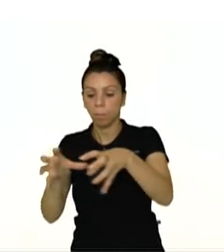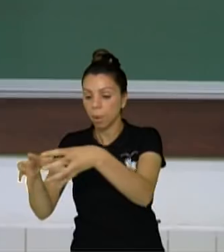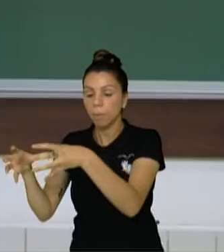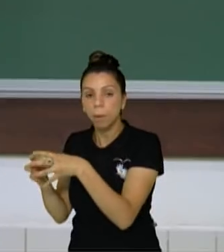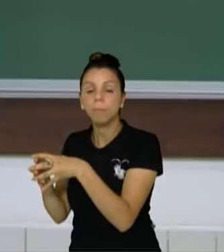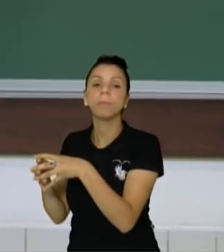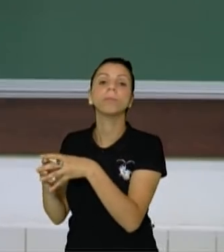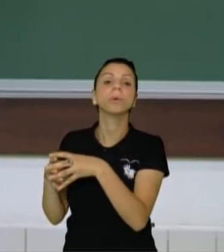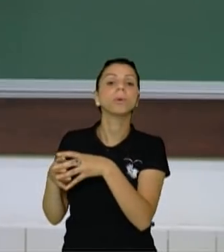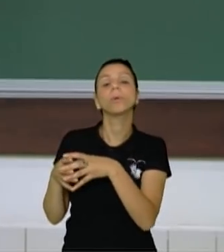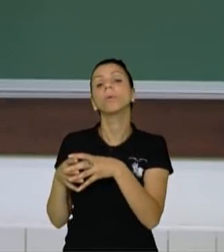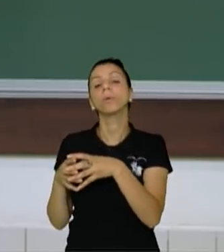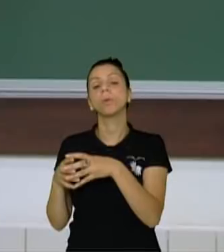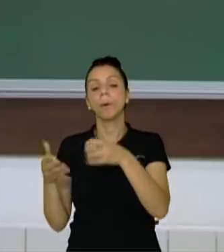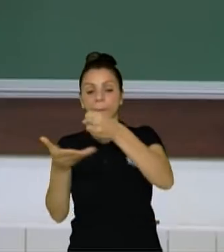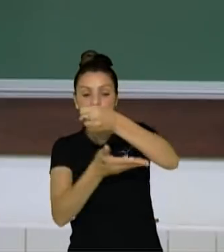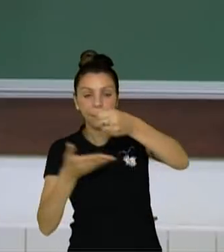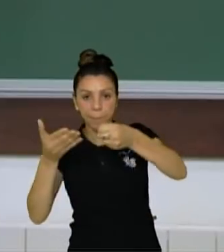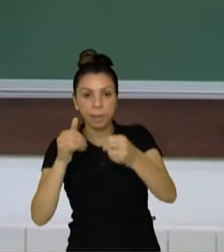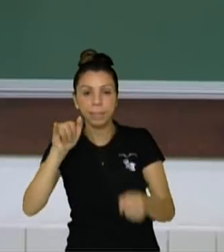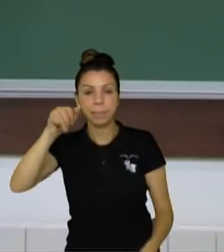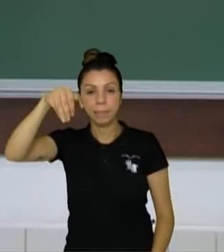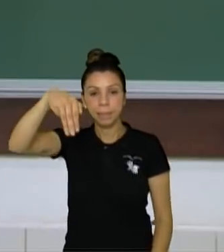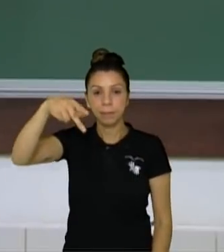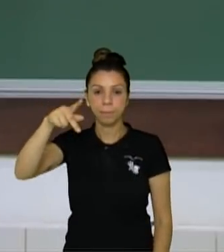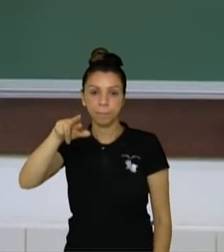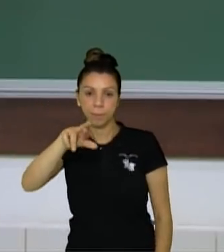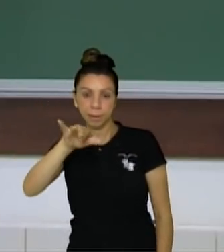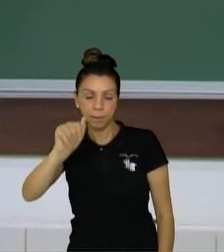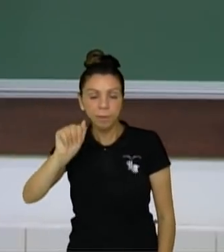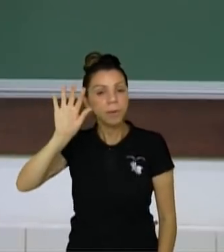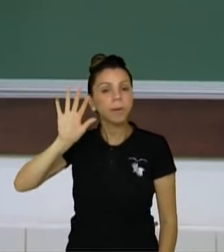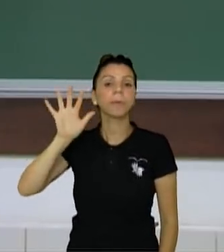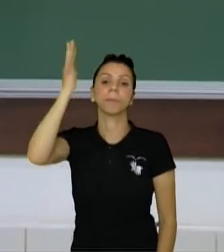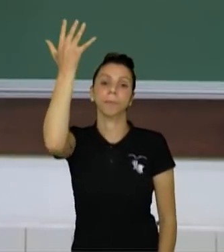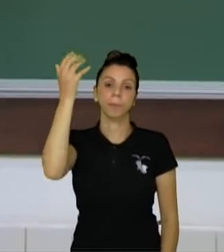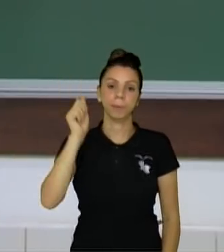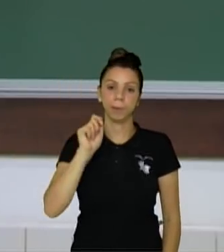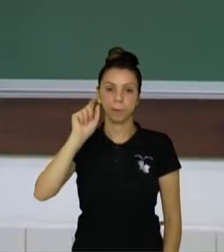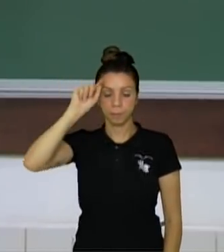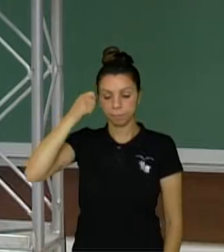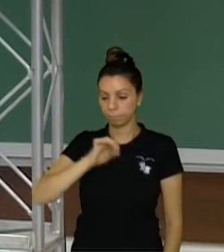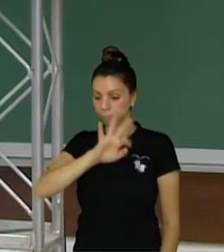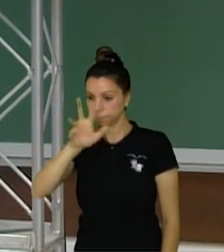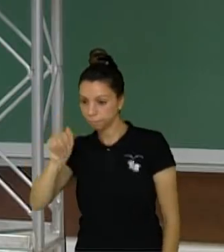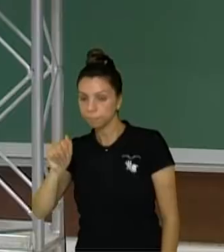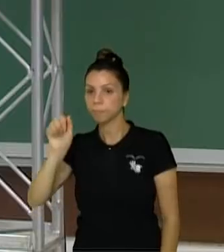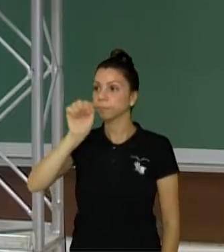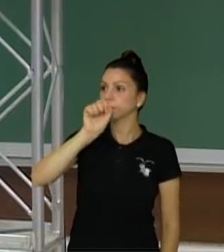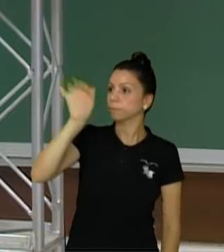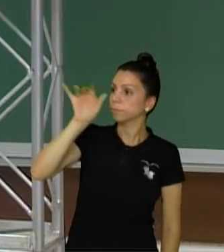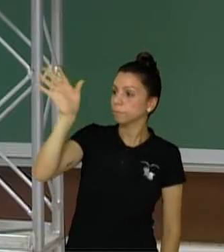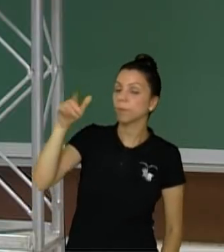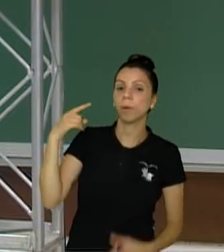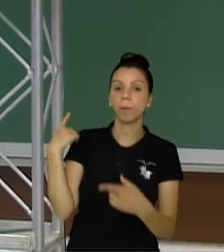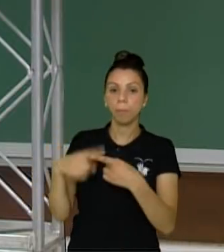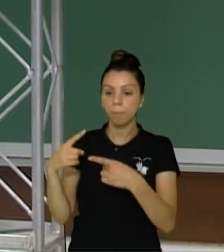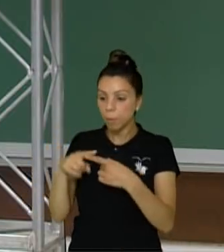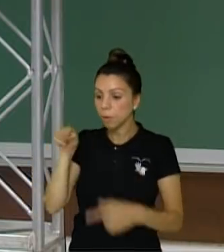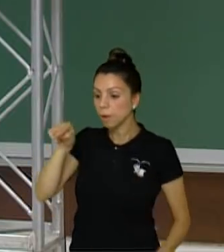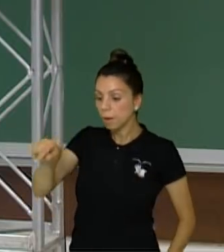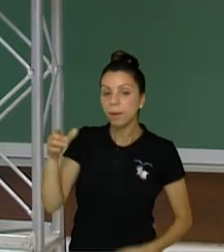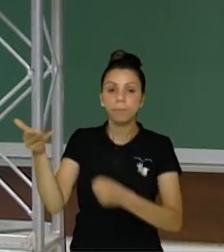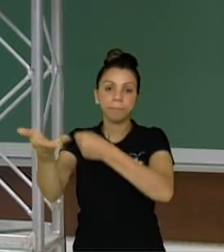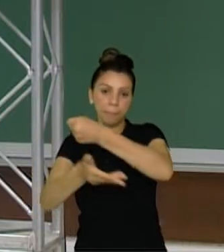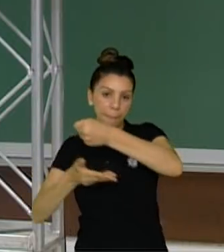que aconteceu entre os séculos XIX e XX na Ásia e na África. Em que sentido? No sentido de que o poligenismo